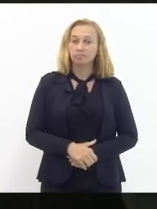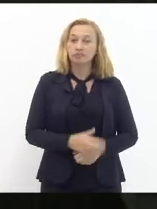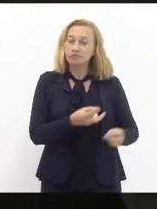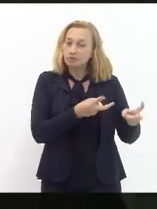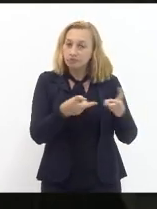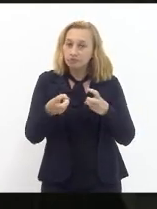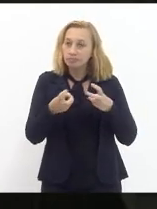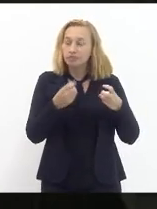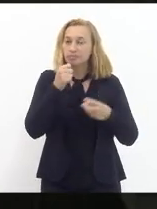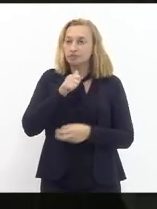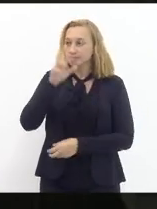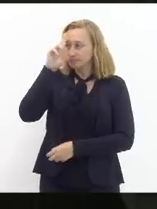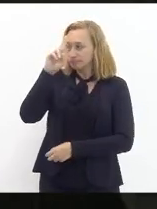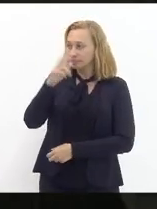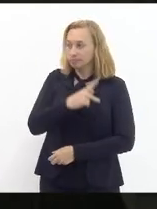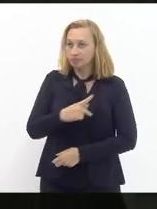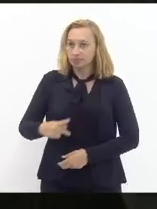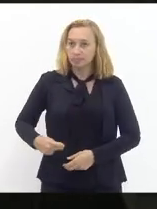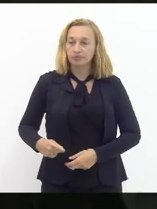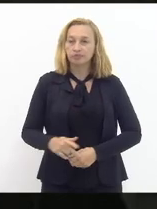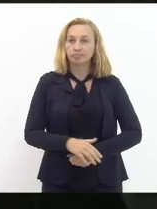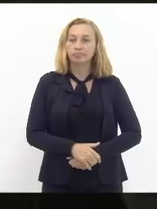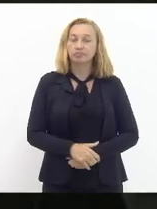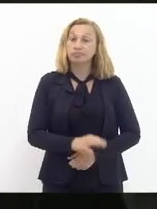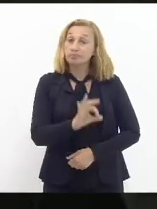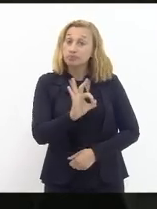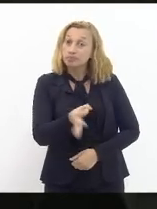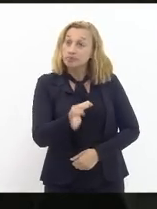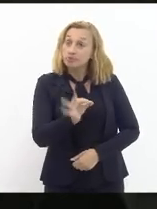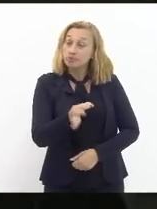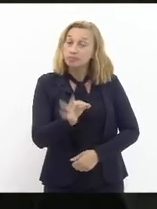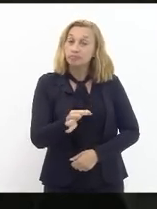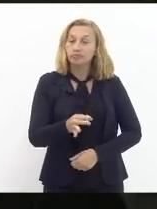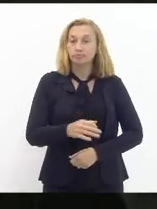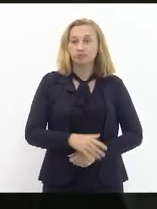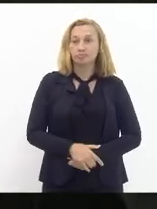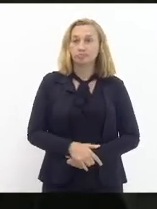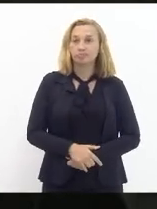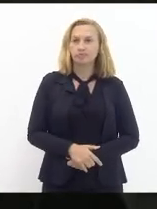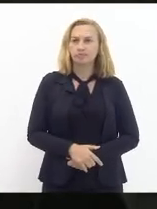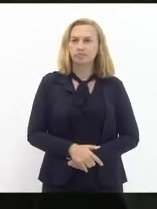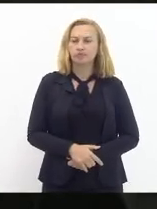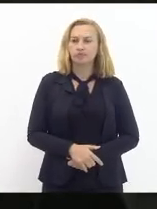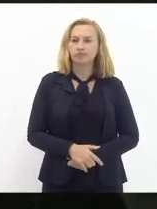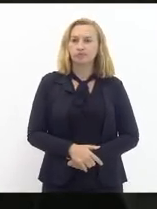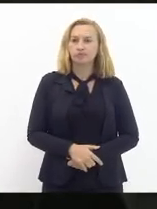que exatamente em